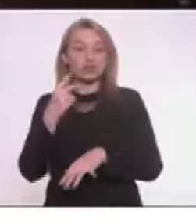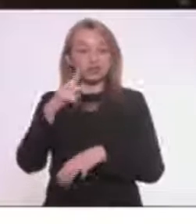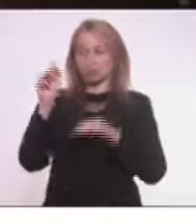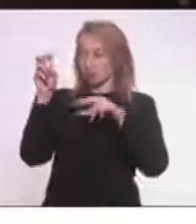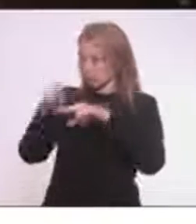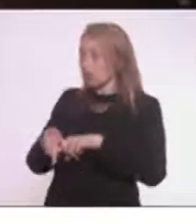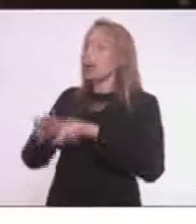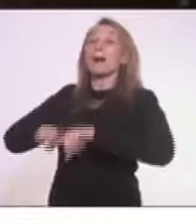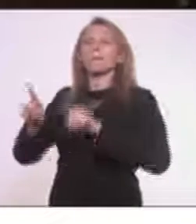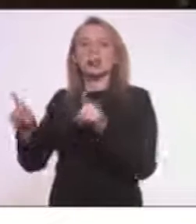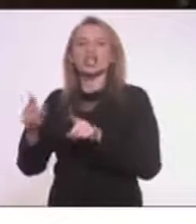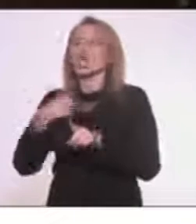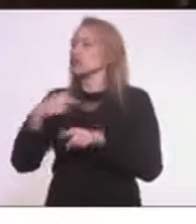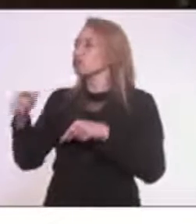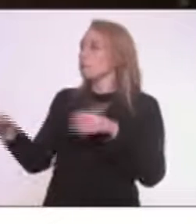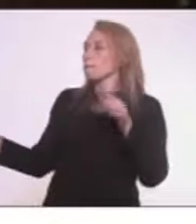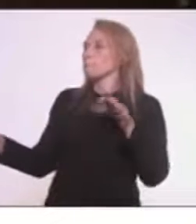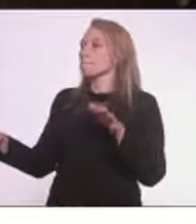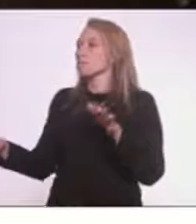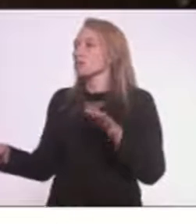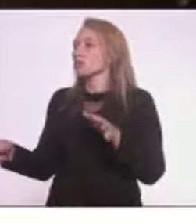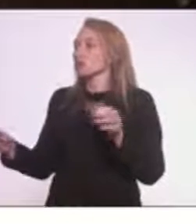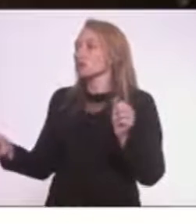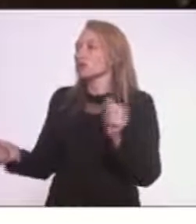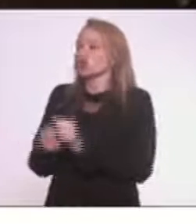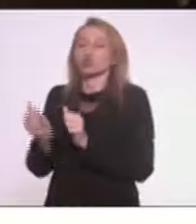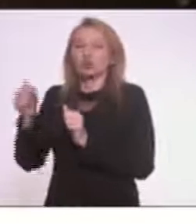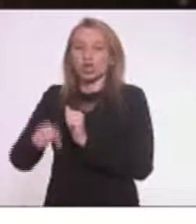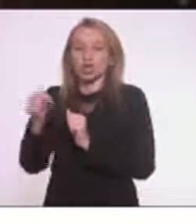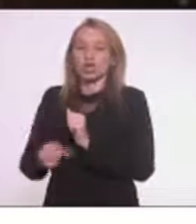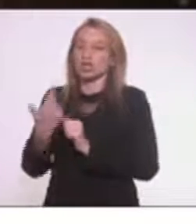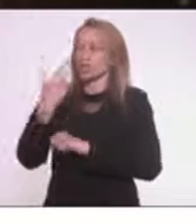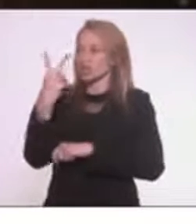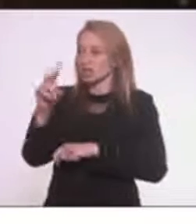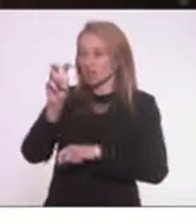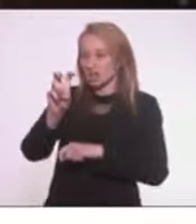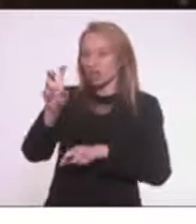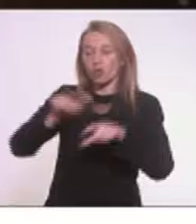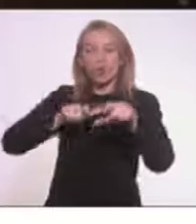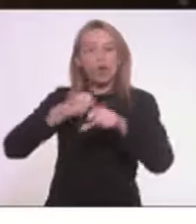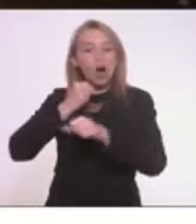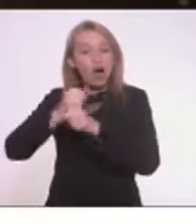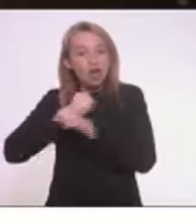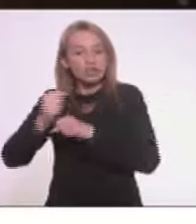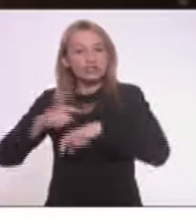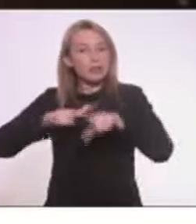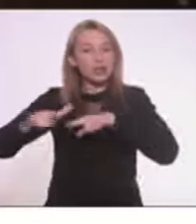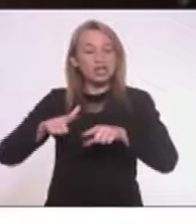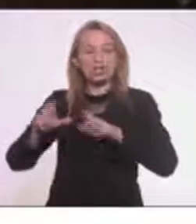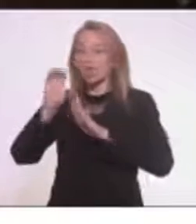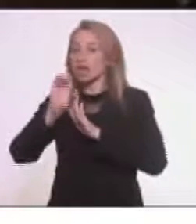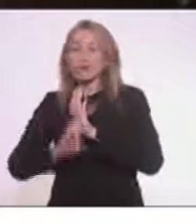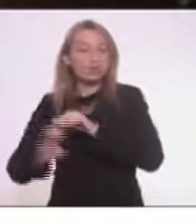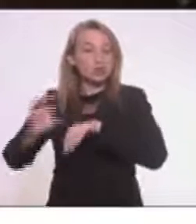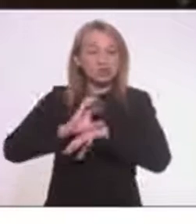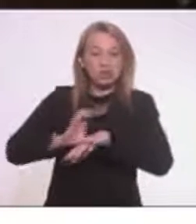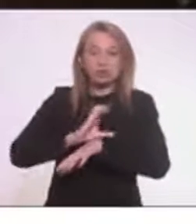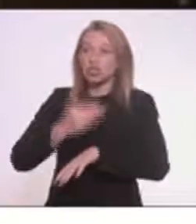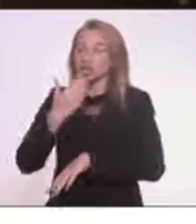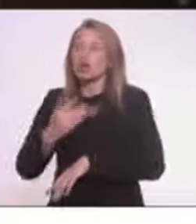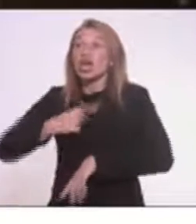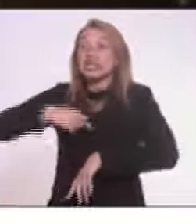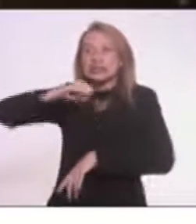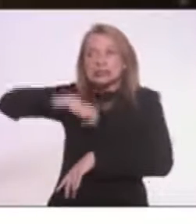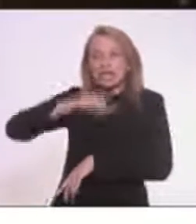cadeira. Mas eu não participei aqui, nesses 5 anos, de nenhum encaminhamento de emenda constitucional desse tipo. Se eu estiver me